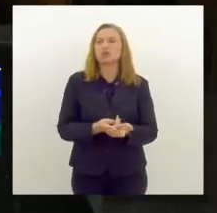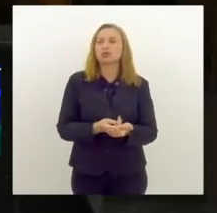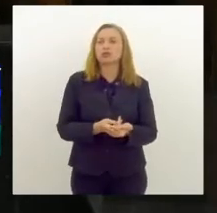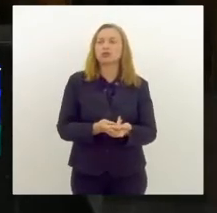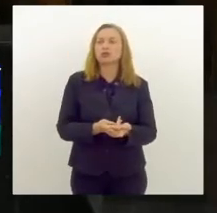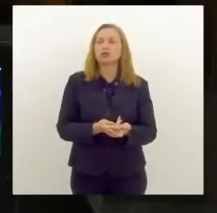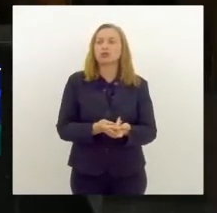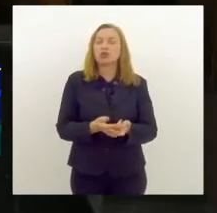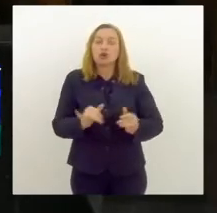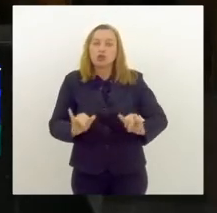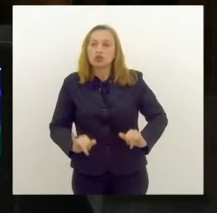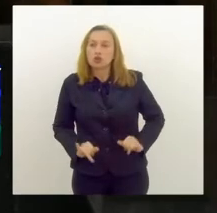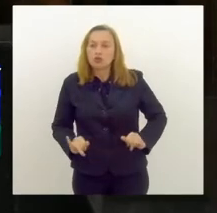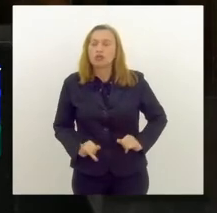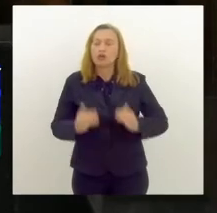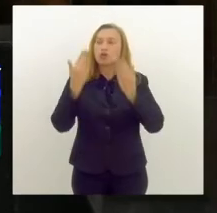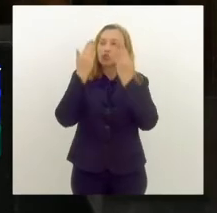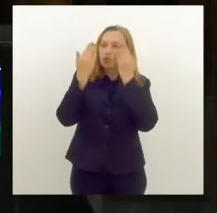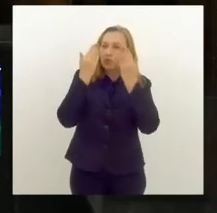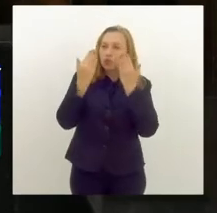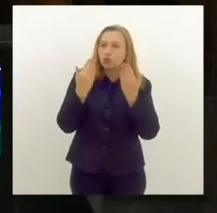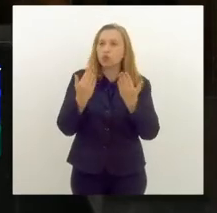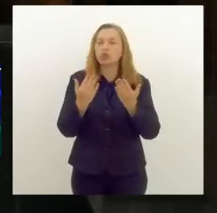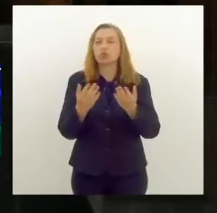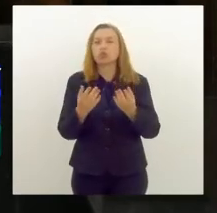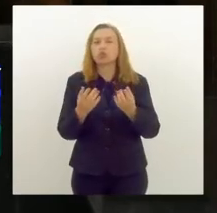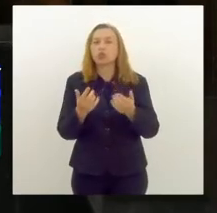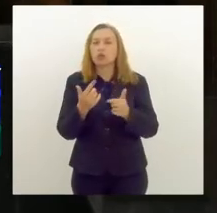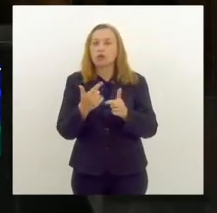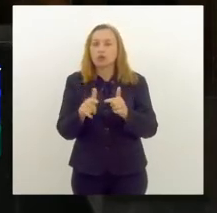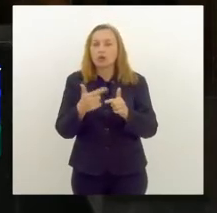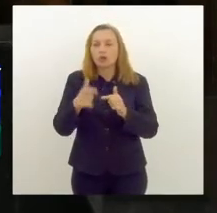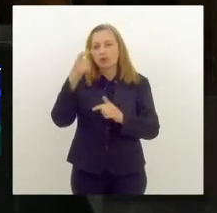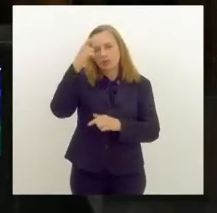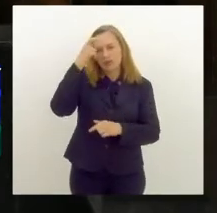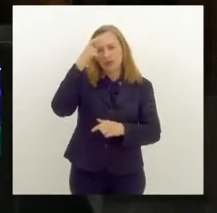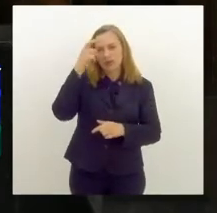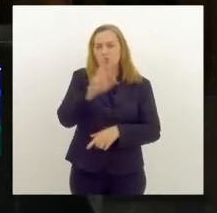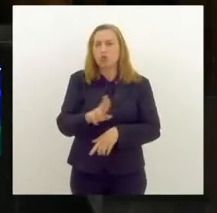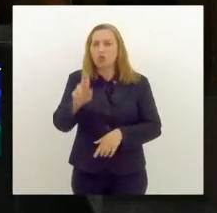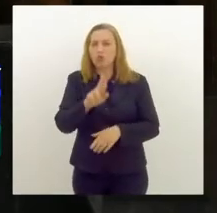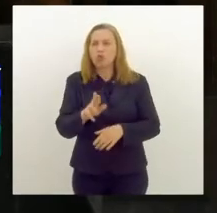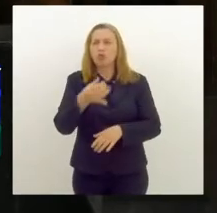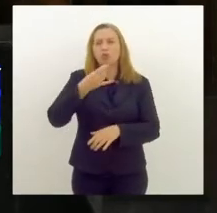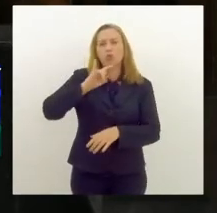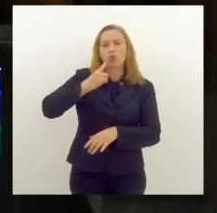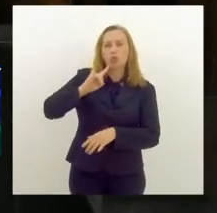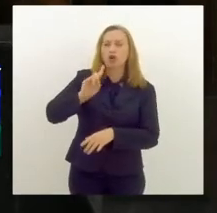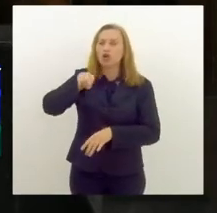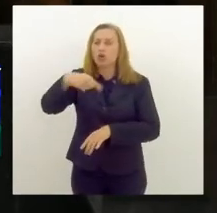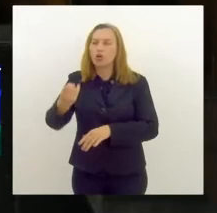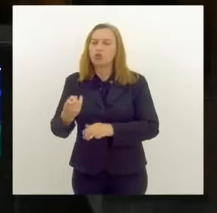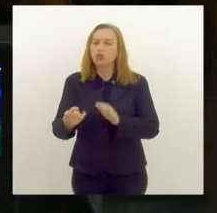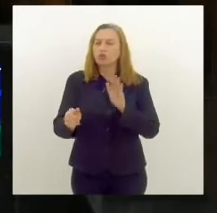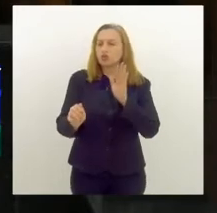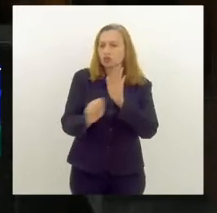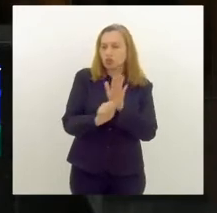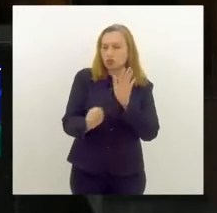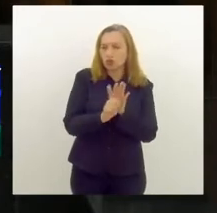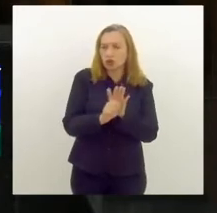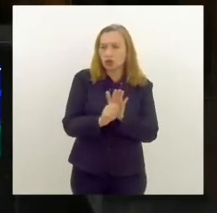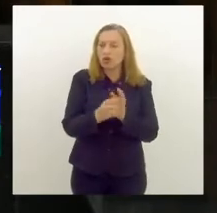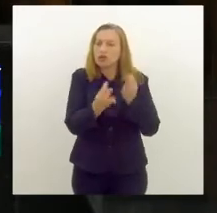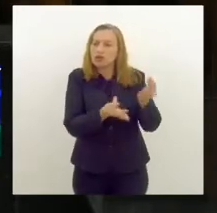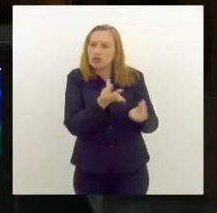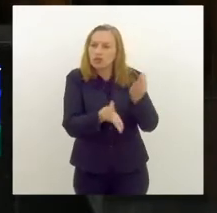com sofrimento psíquico, com transtornos mentais, com uso abusivo de álcool e outras drogas, ou seja, o tratamento das